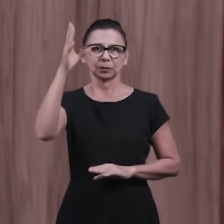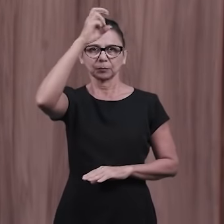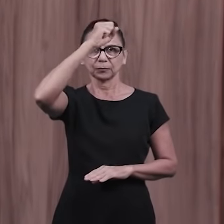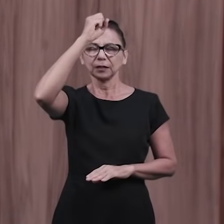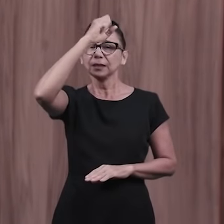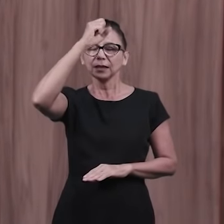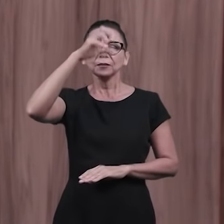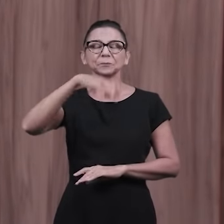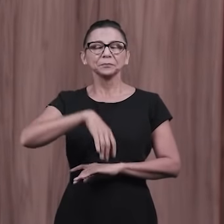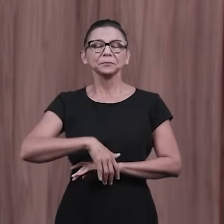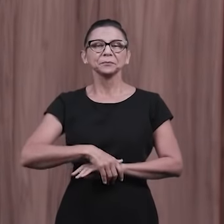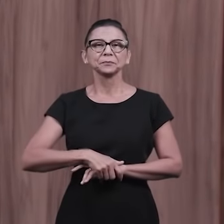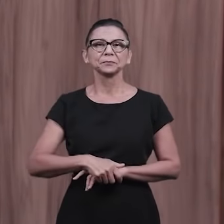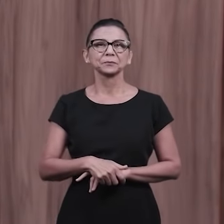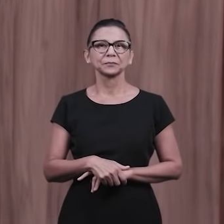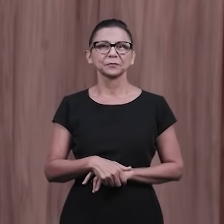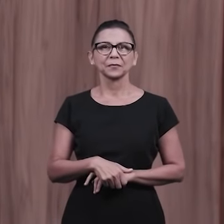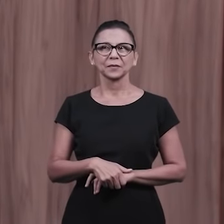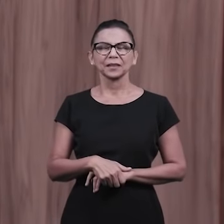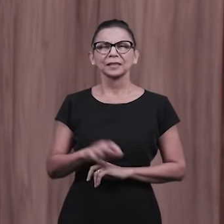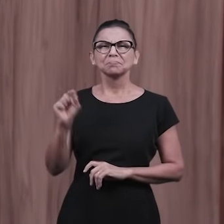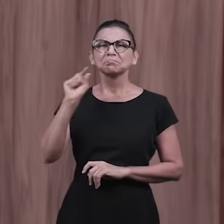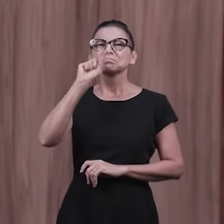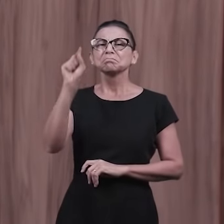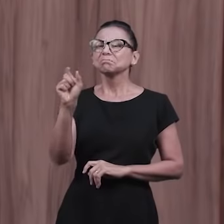se vocês sabem quem é esse servo?